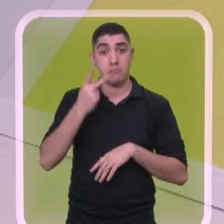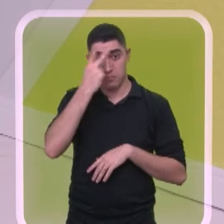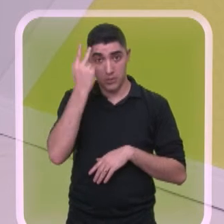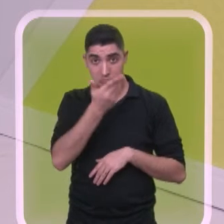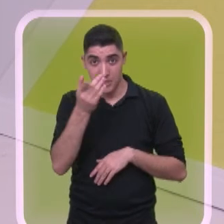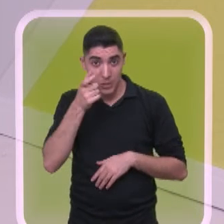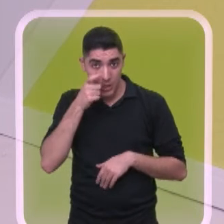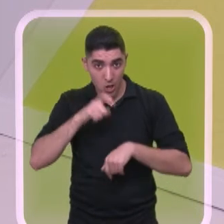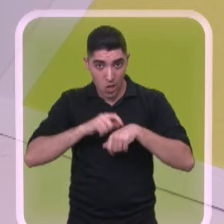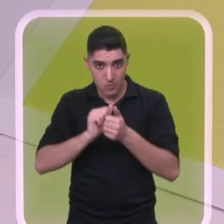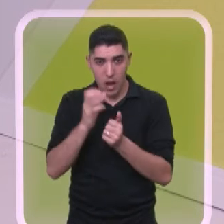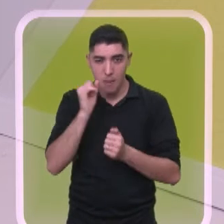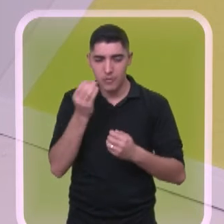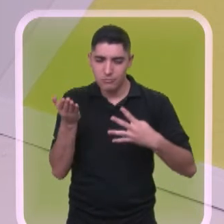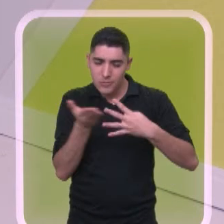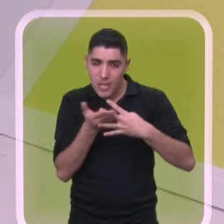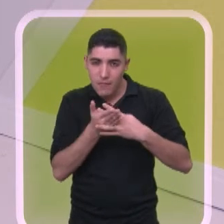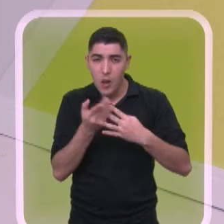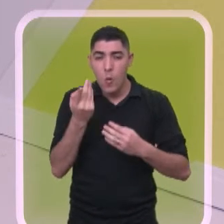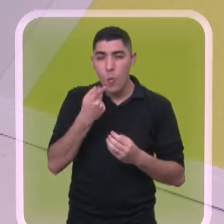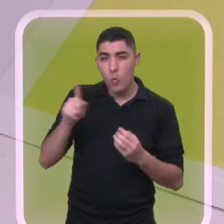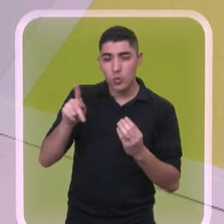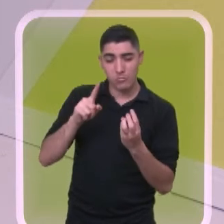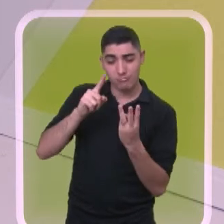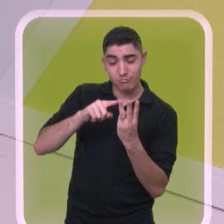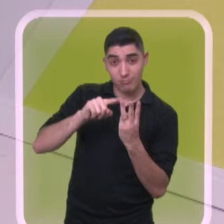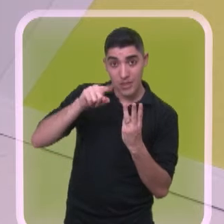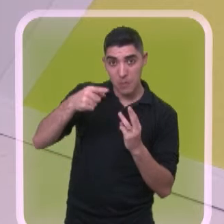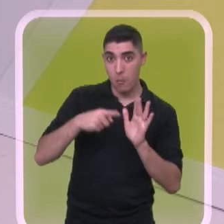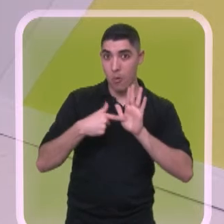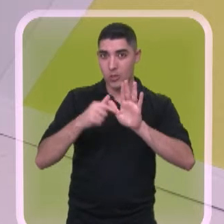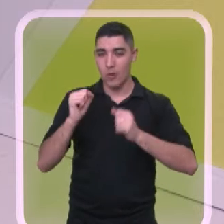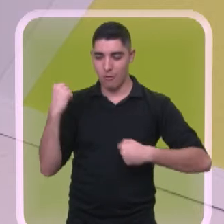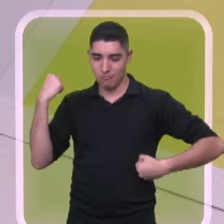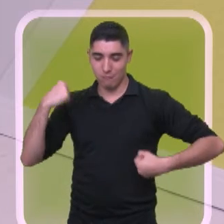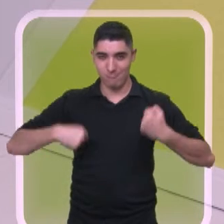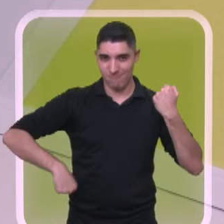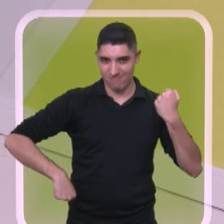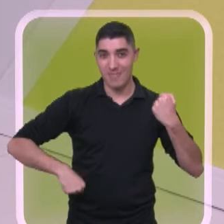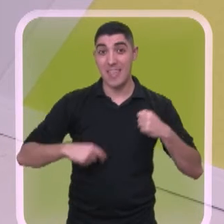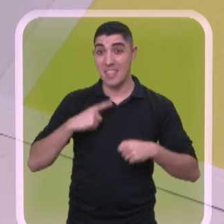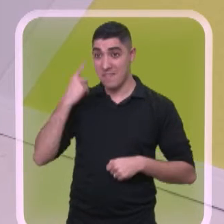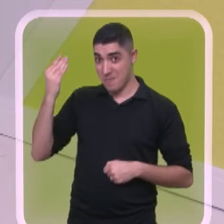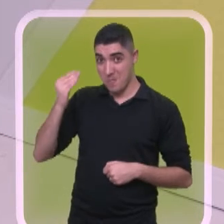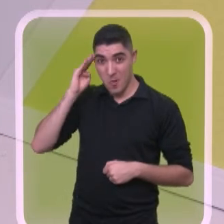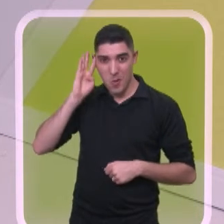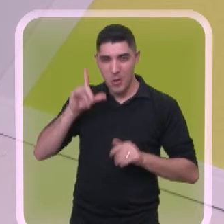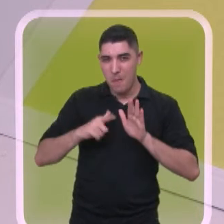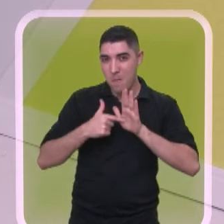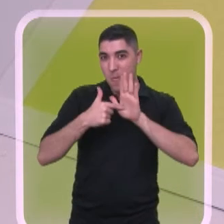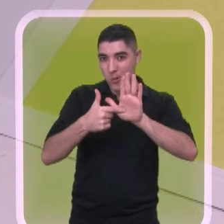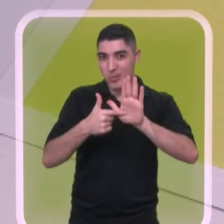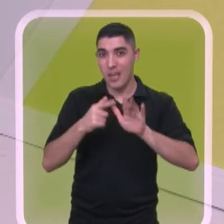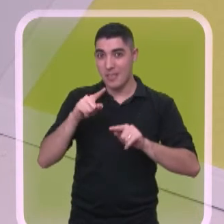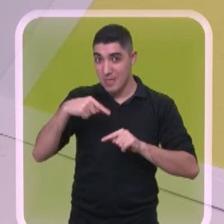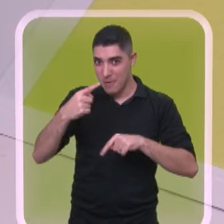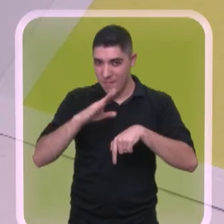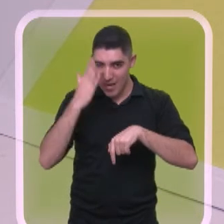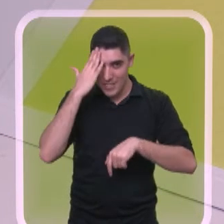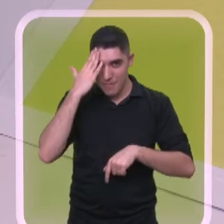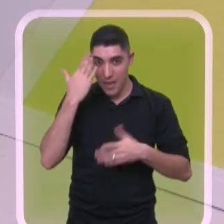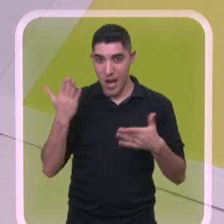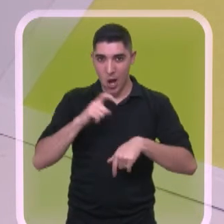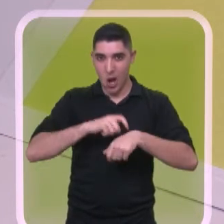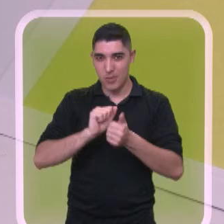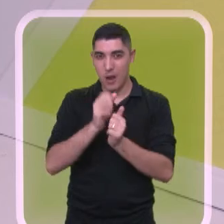Esporte, vamos para um rápido intervalo, último do dia. Daqui a pouco tem fisiculturismo. O Brunão foi lá conferir tudo, você vai saber disso já aqui no Hora